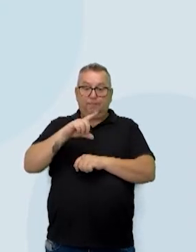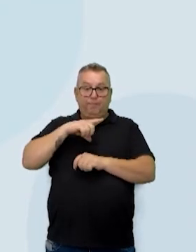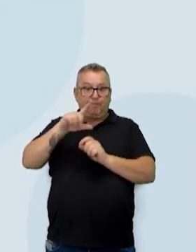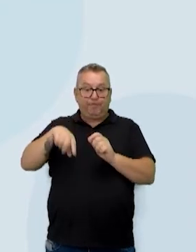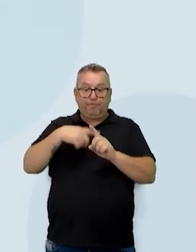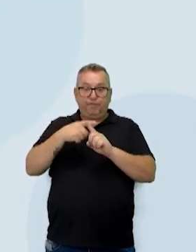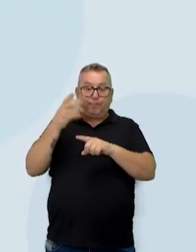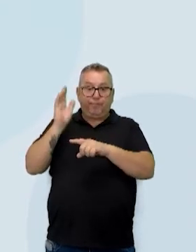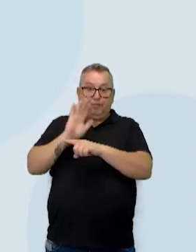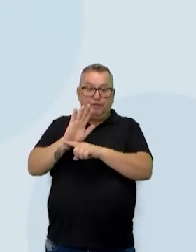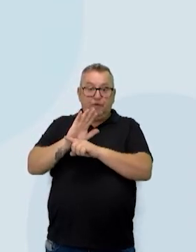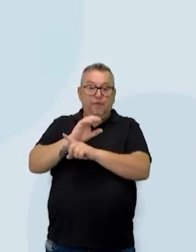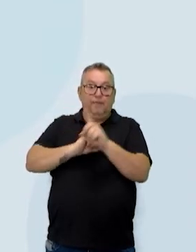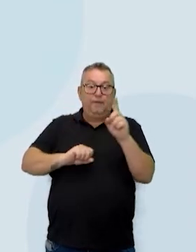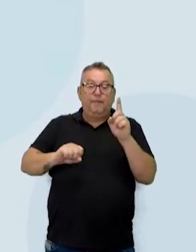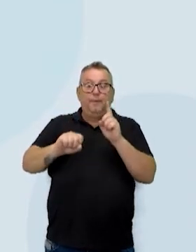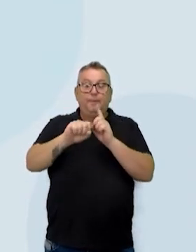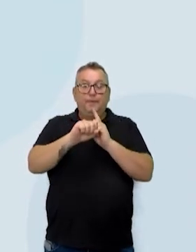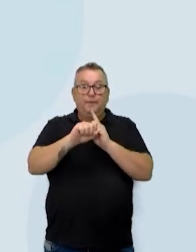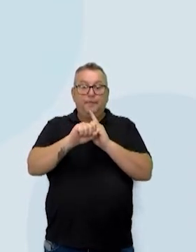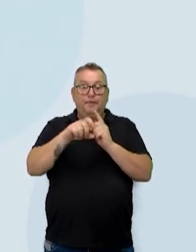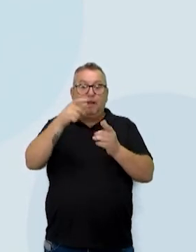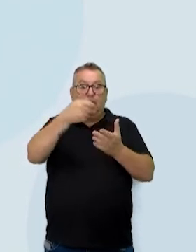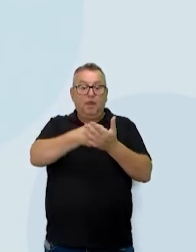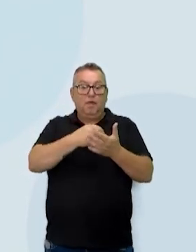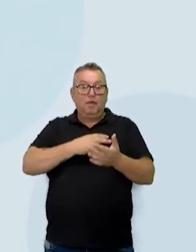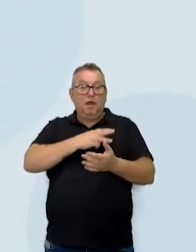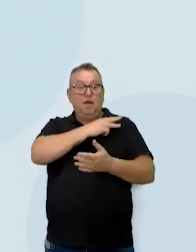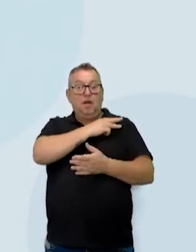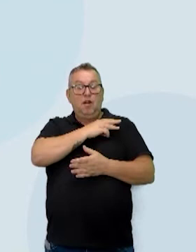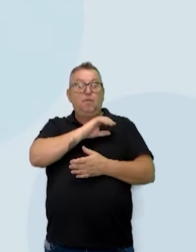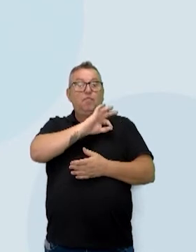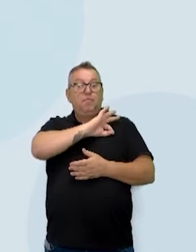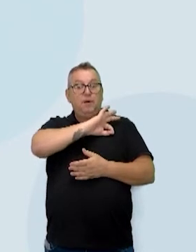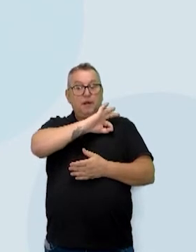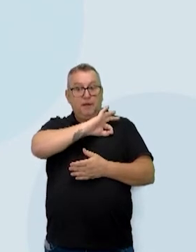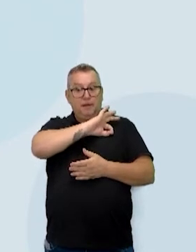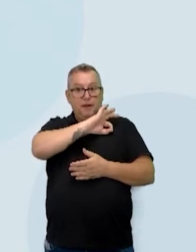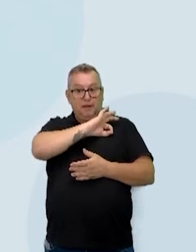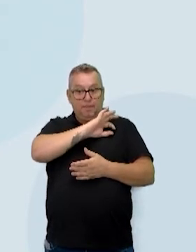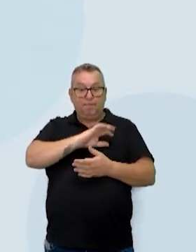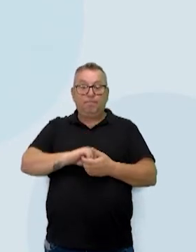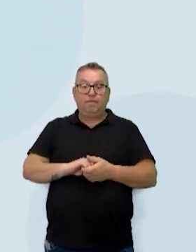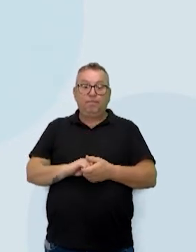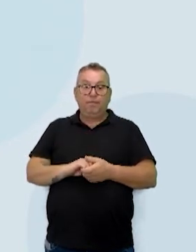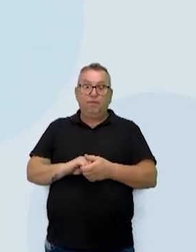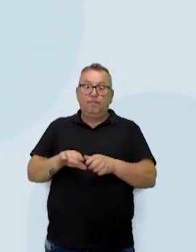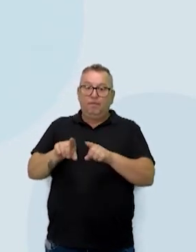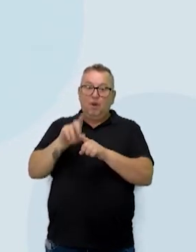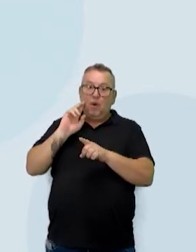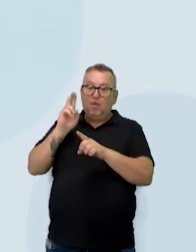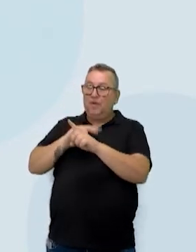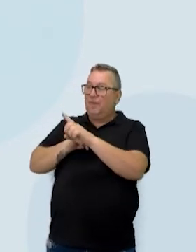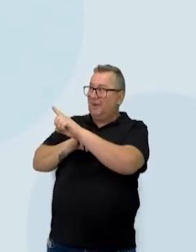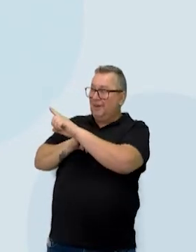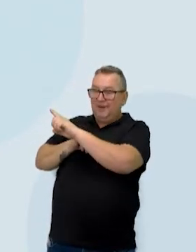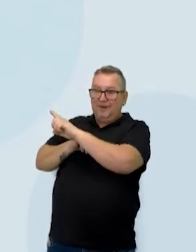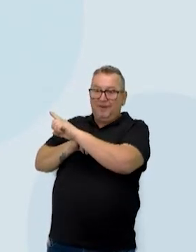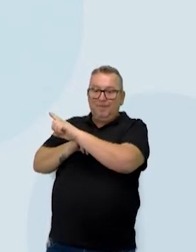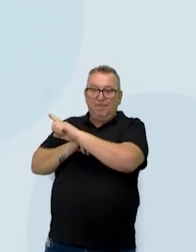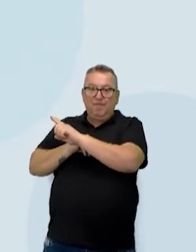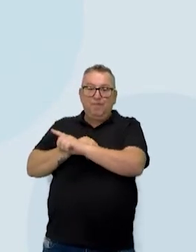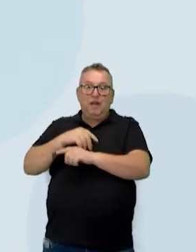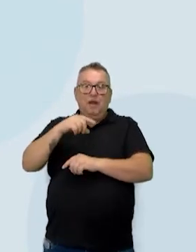mais apoio social à ditadura militar. Ao mesmo tempo, está aqui no LED, a gente tem